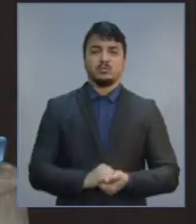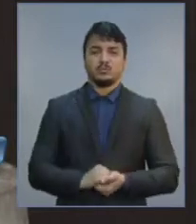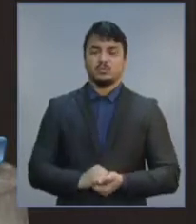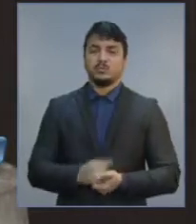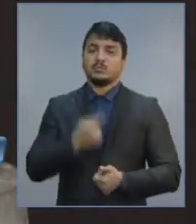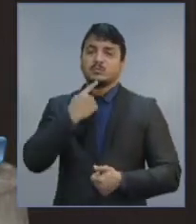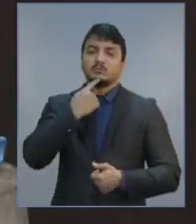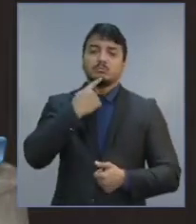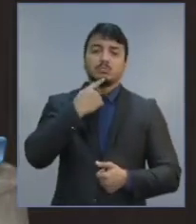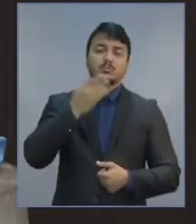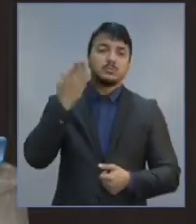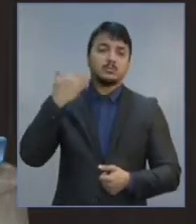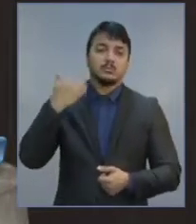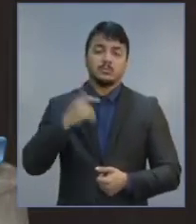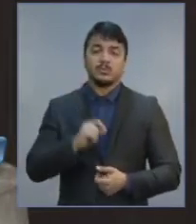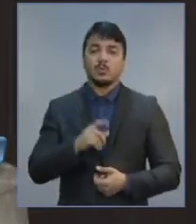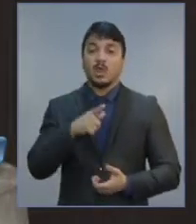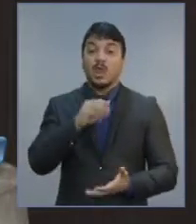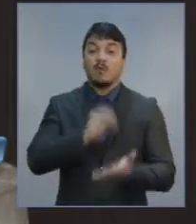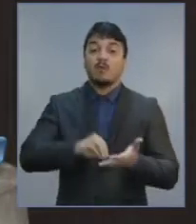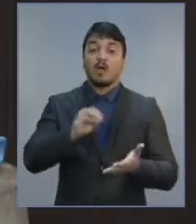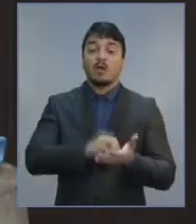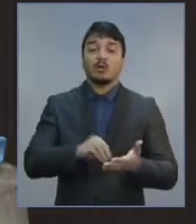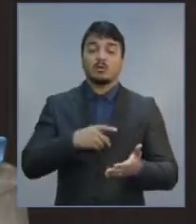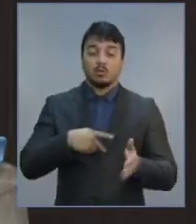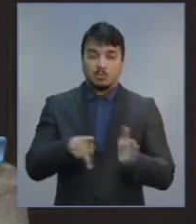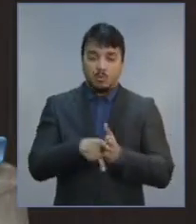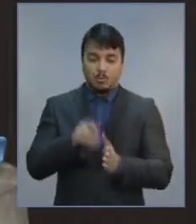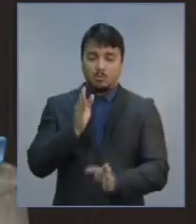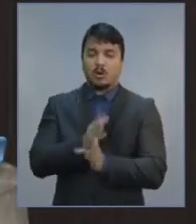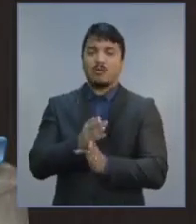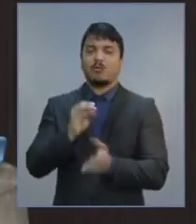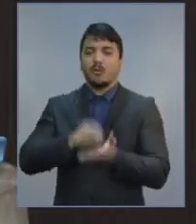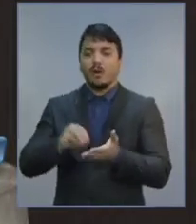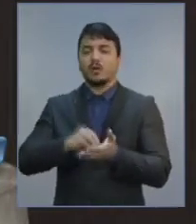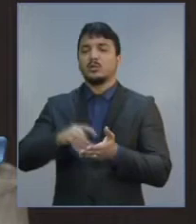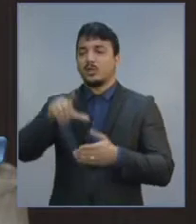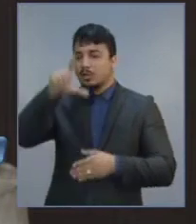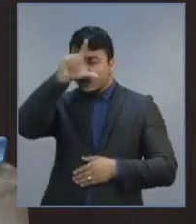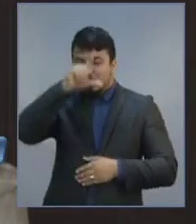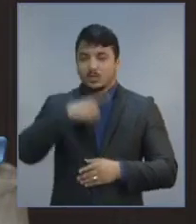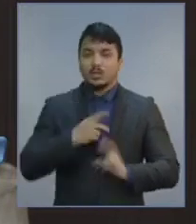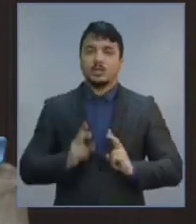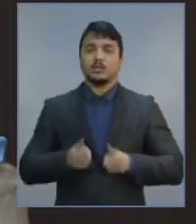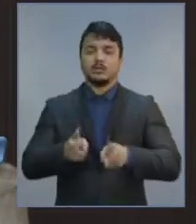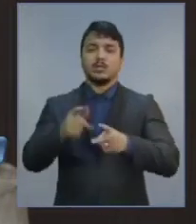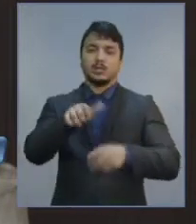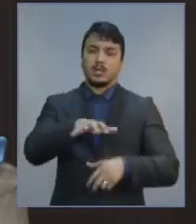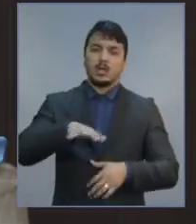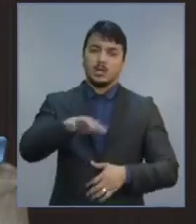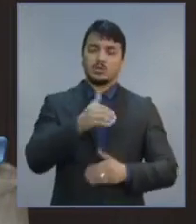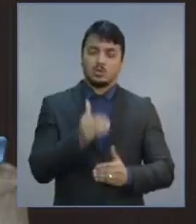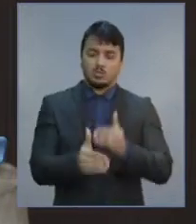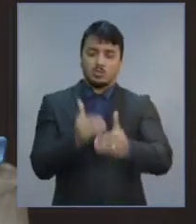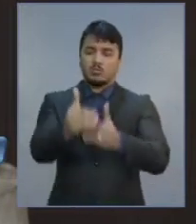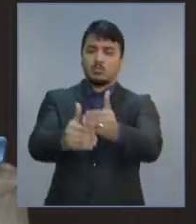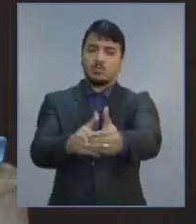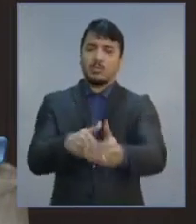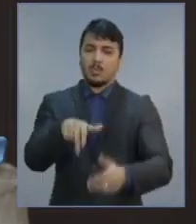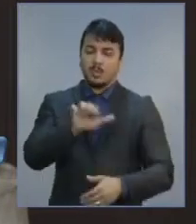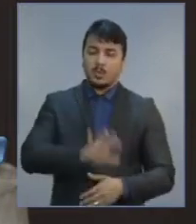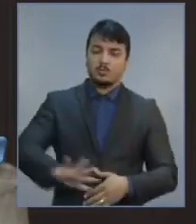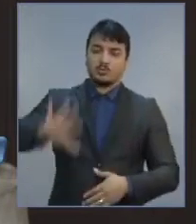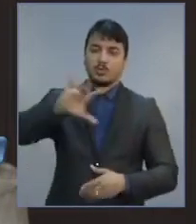aqui debatimos da ausência de lideranças de perfil progressista em nível regional e